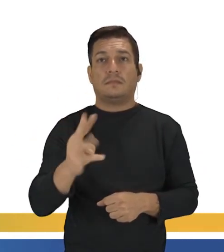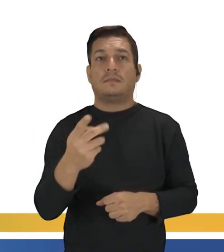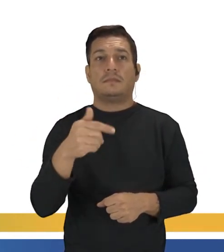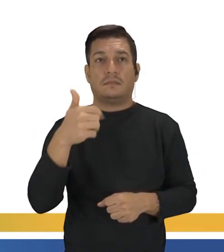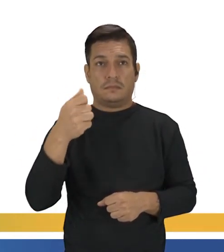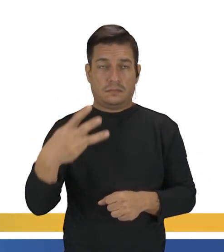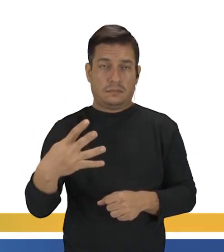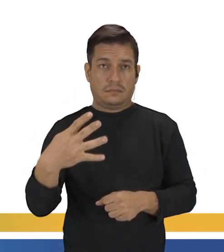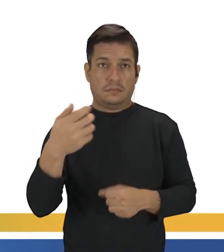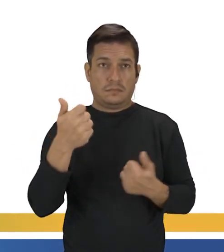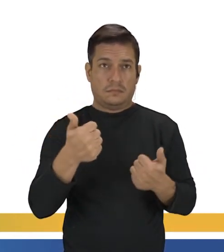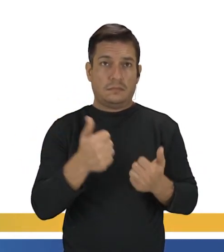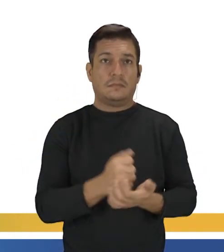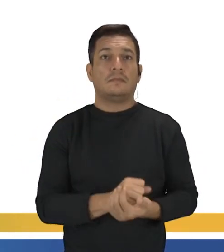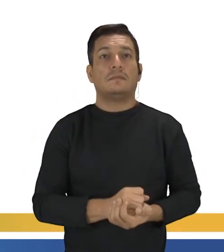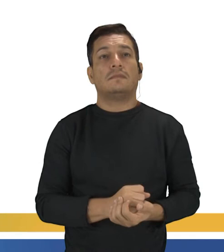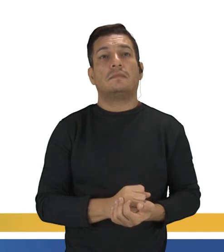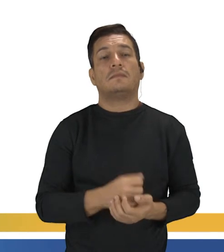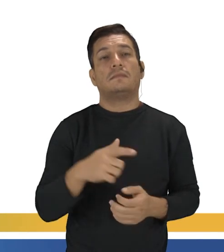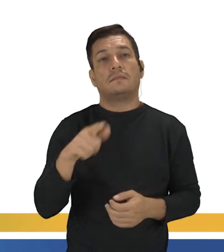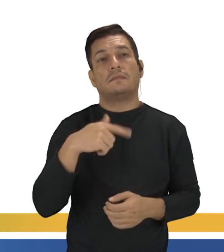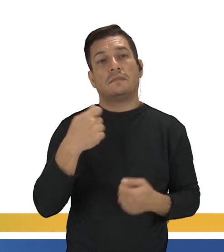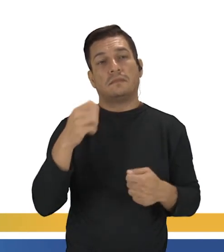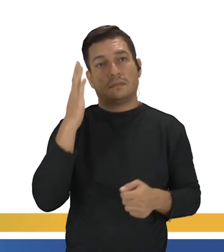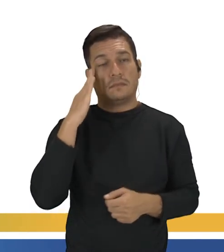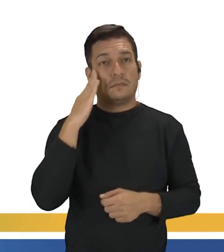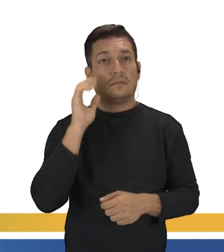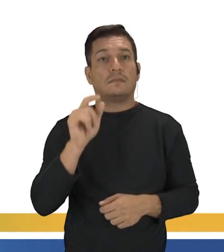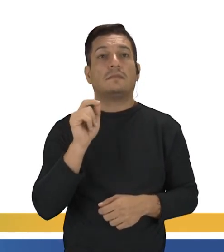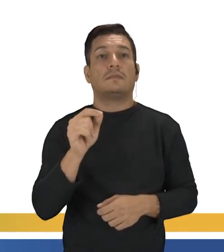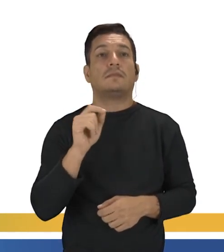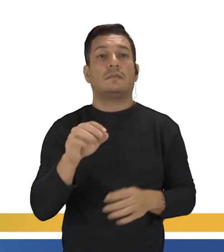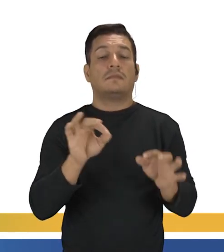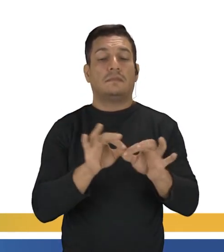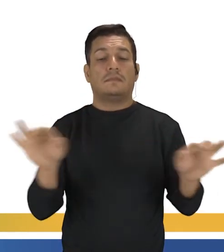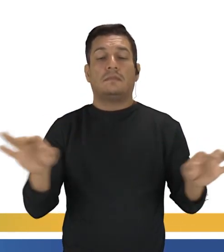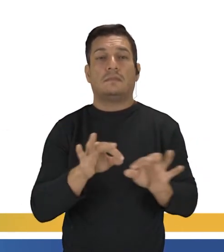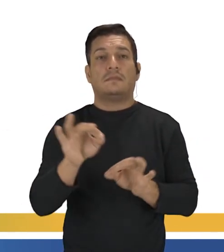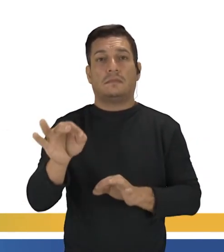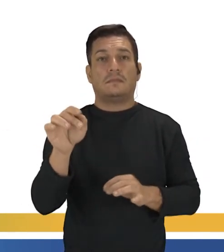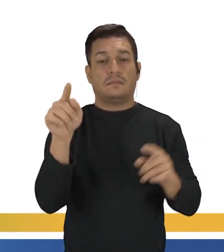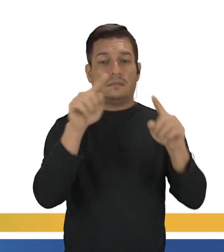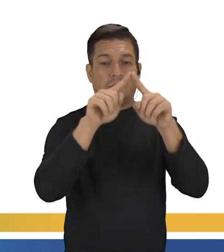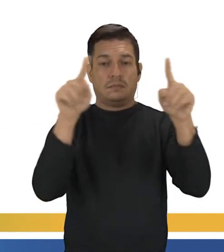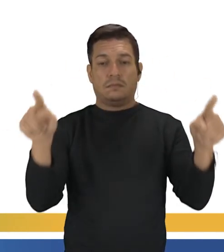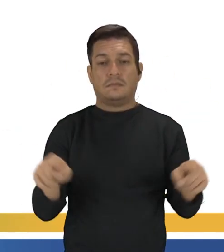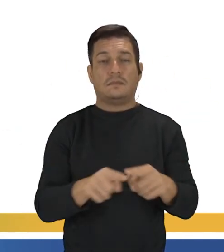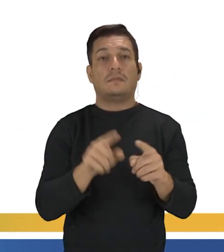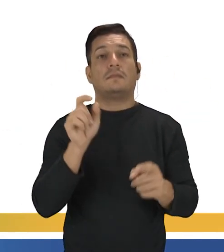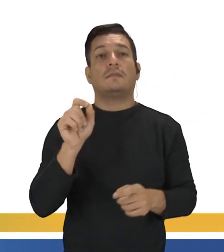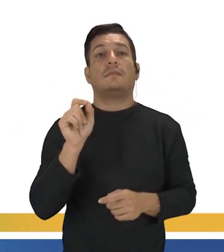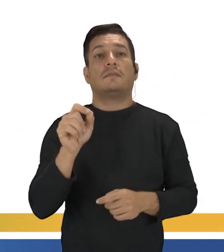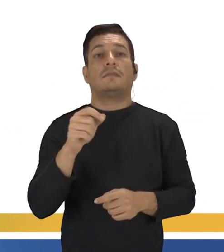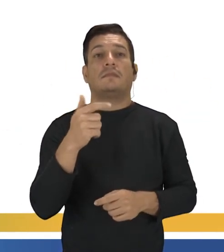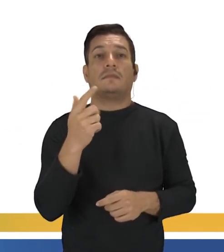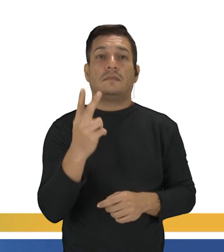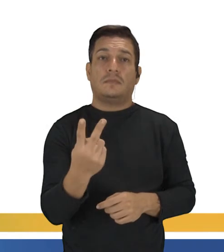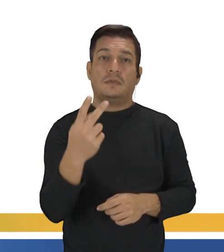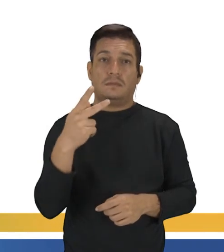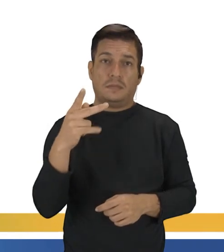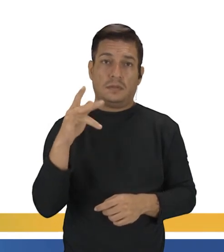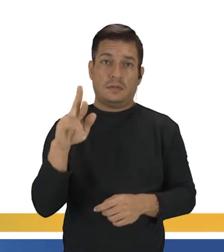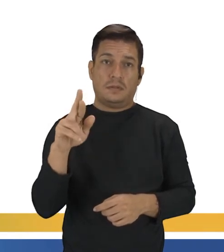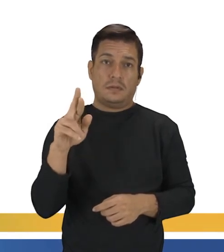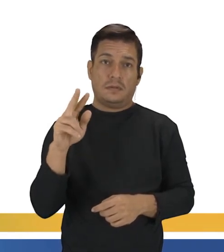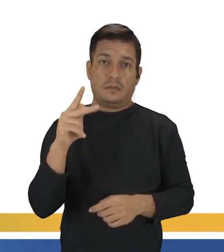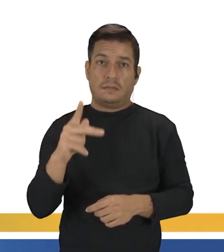número irracional, beleza? Então, você tem que saber que o comprimento de uma circunferência é exatamente 2πr. Aí